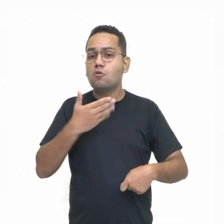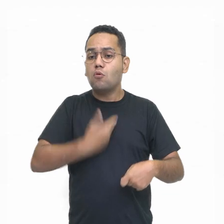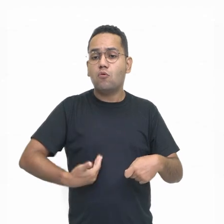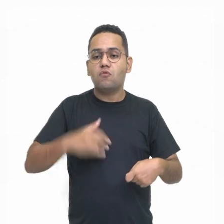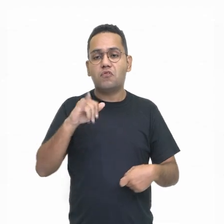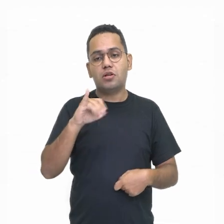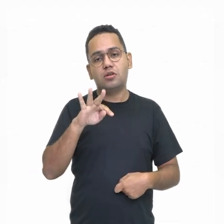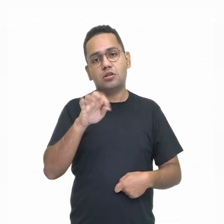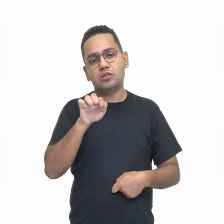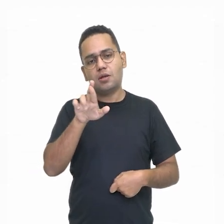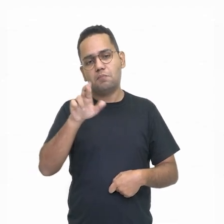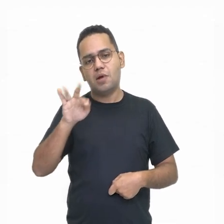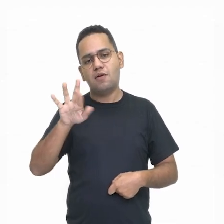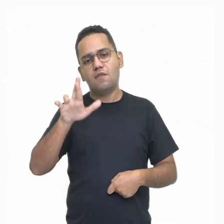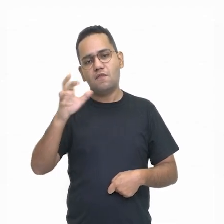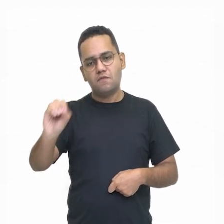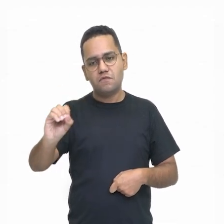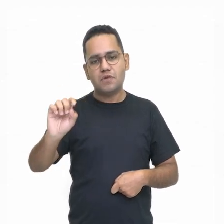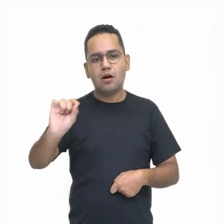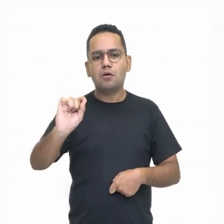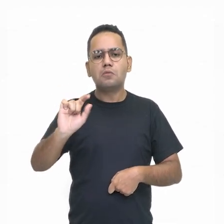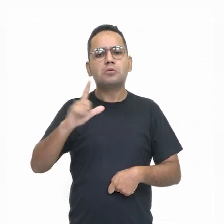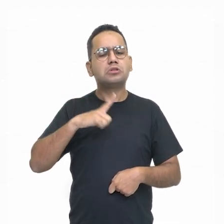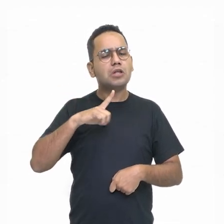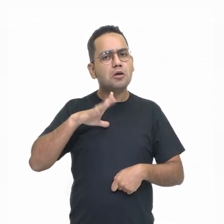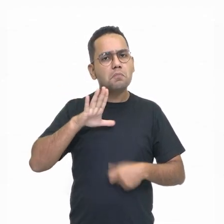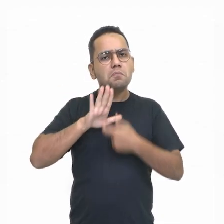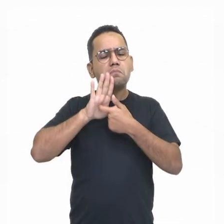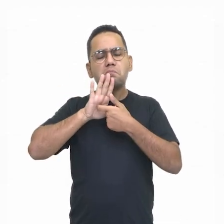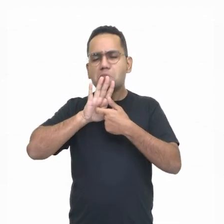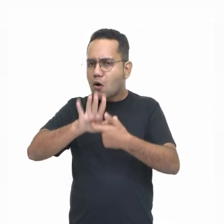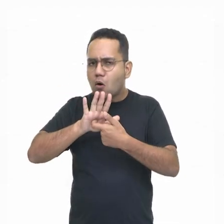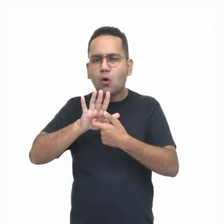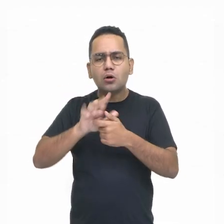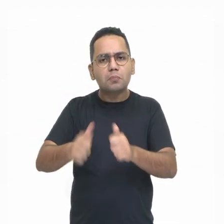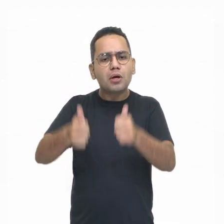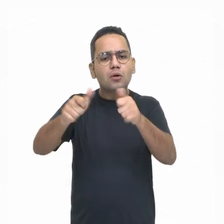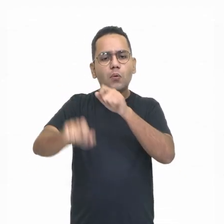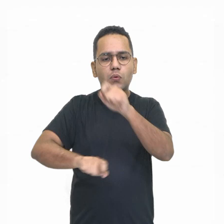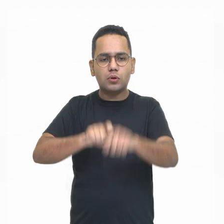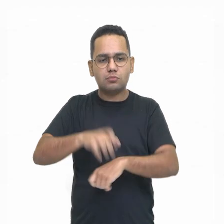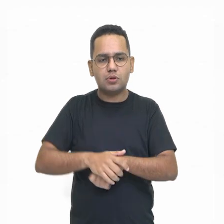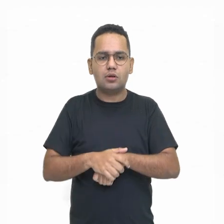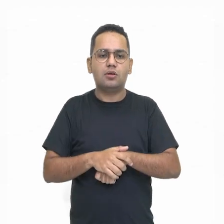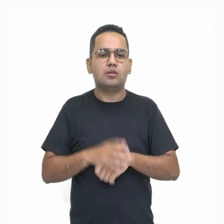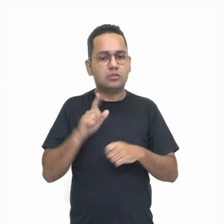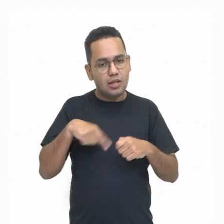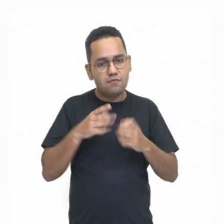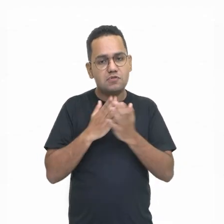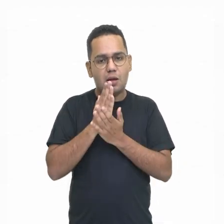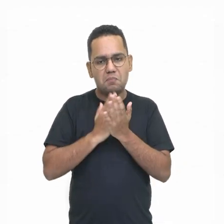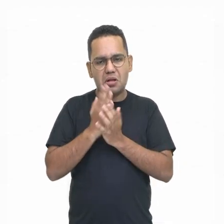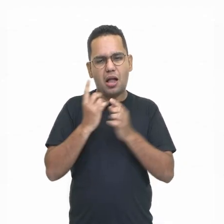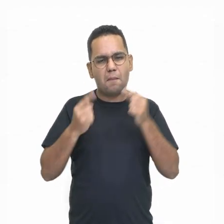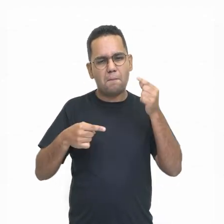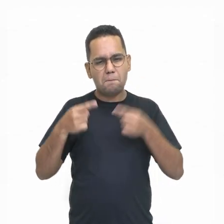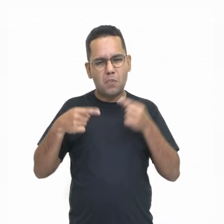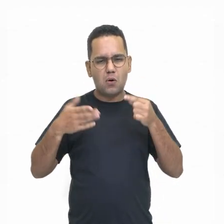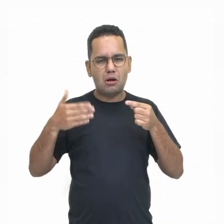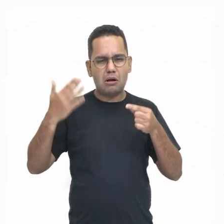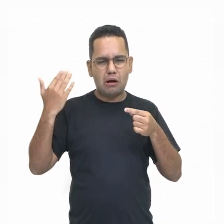se destacou por promover a estabilidade política após o turbulento governo Collor.